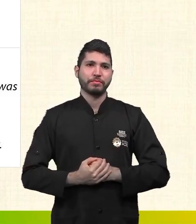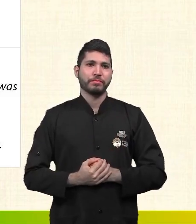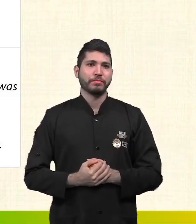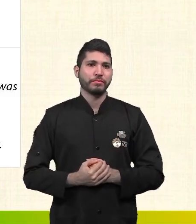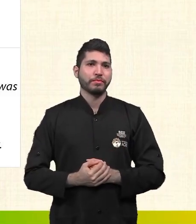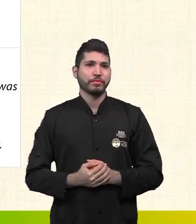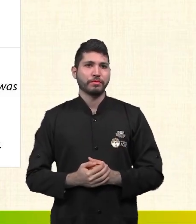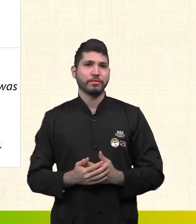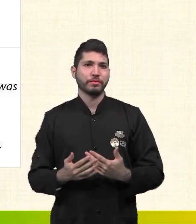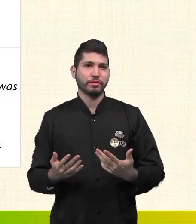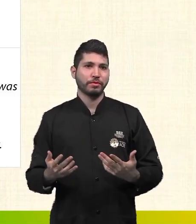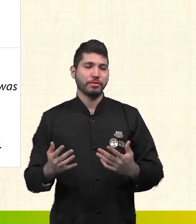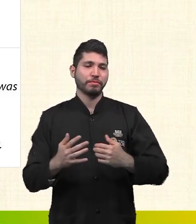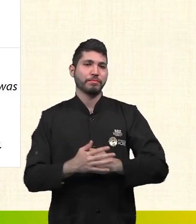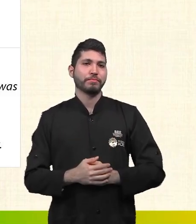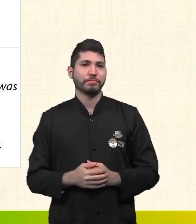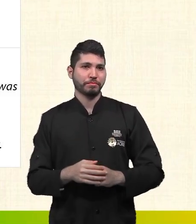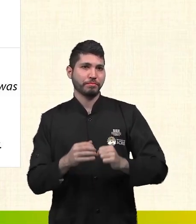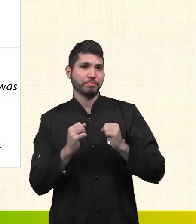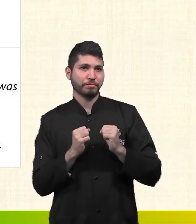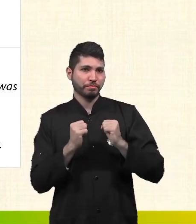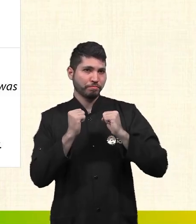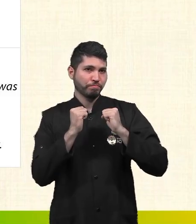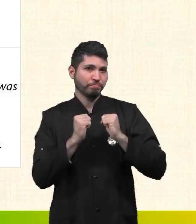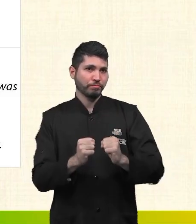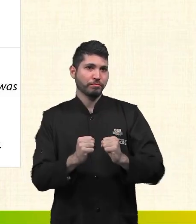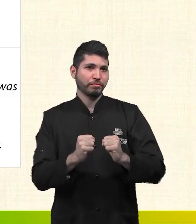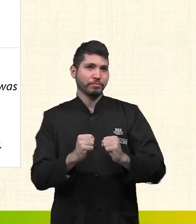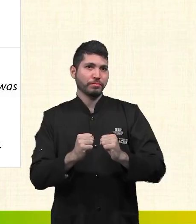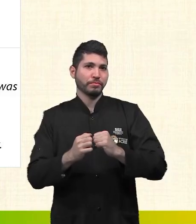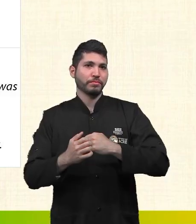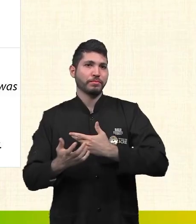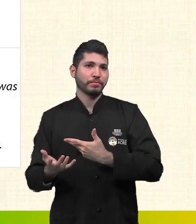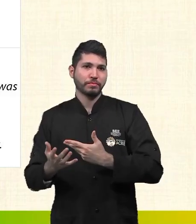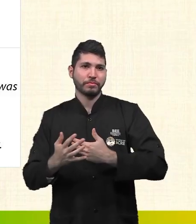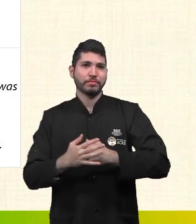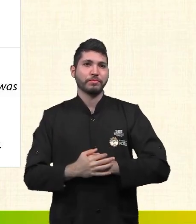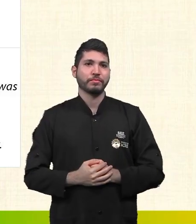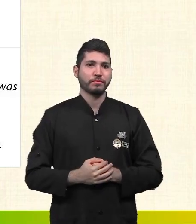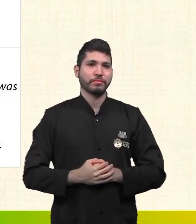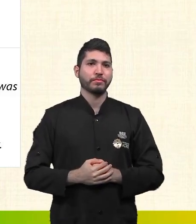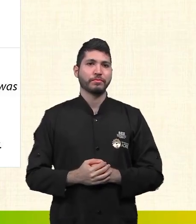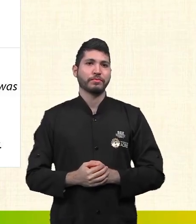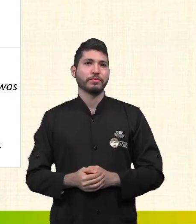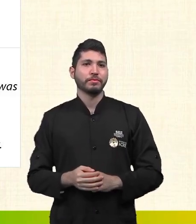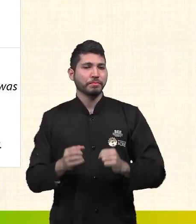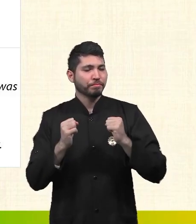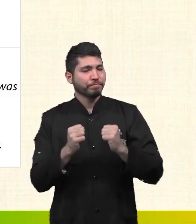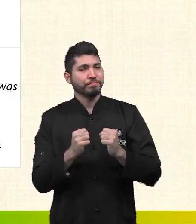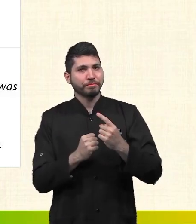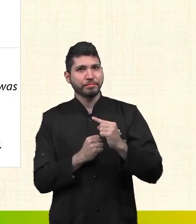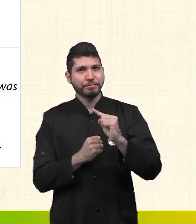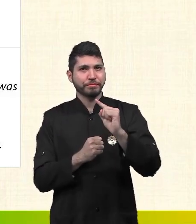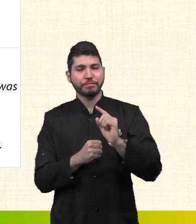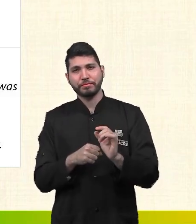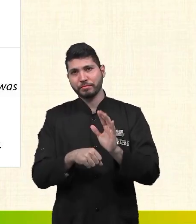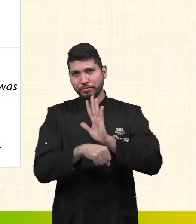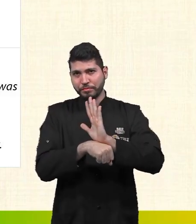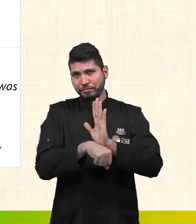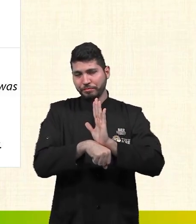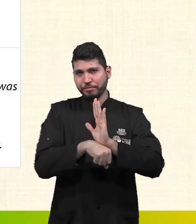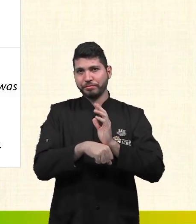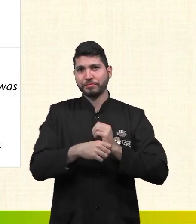expressar possibilidade, nós temos a seguinte frase. We can go to the movies. Podemos ir